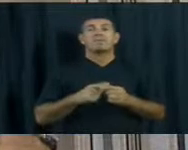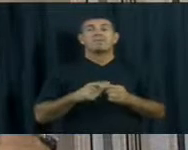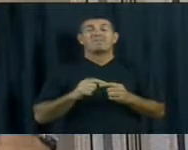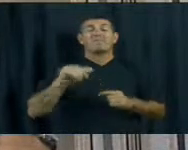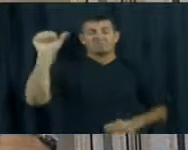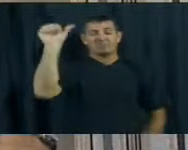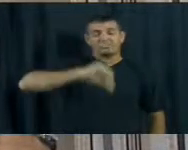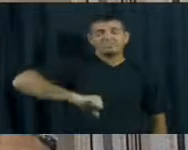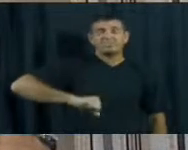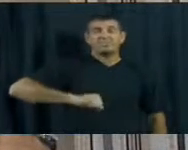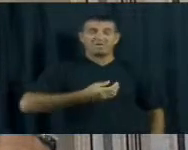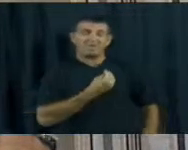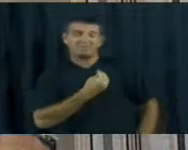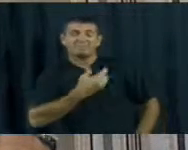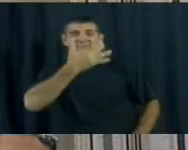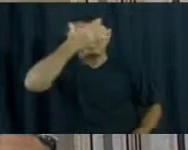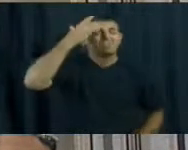mal